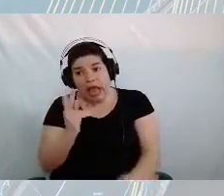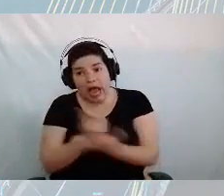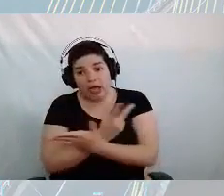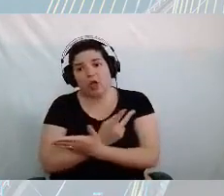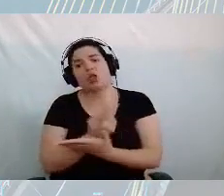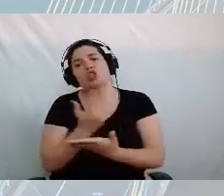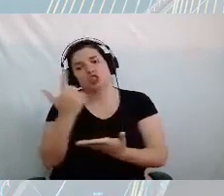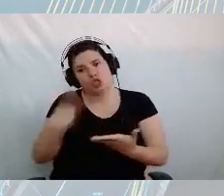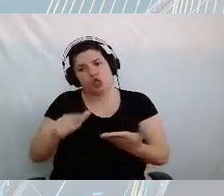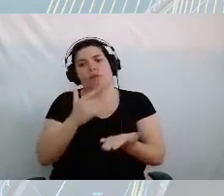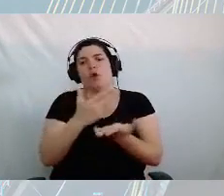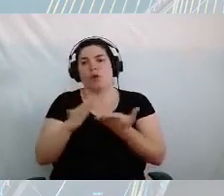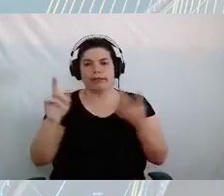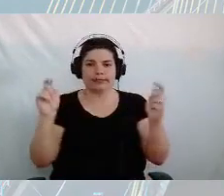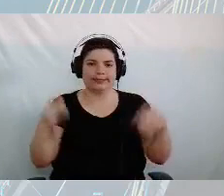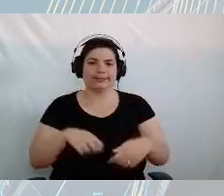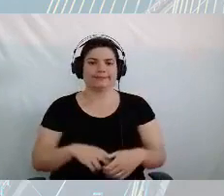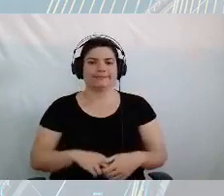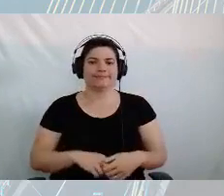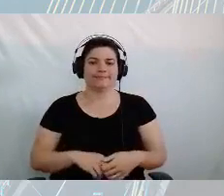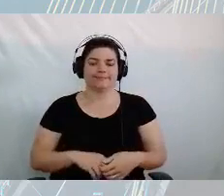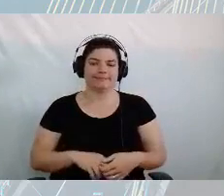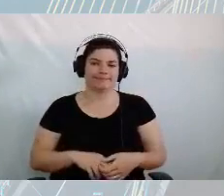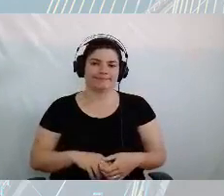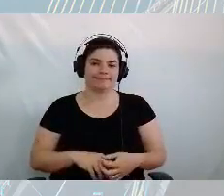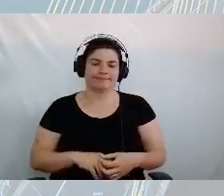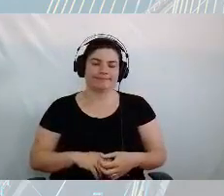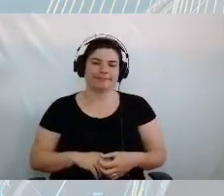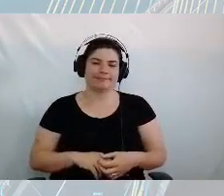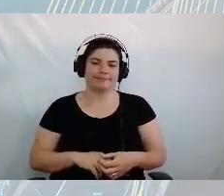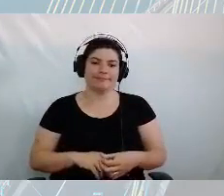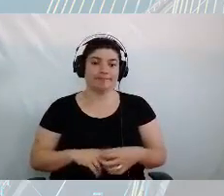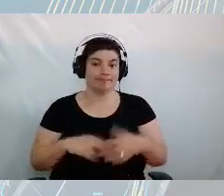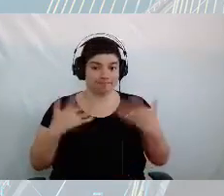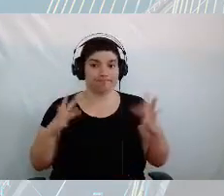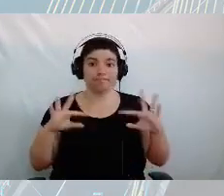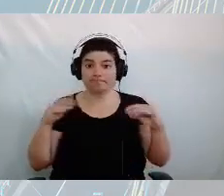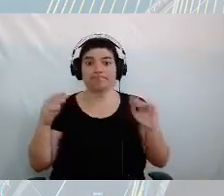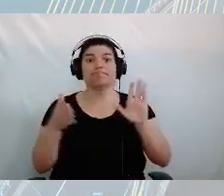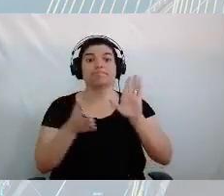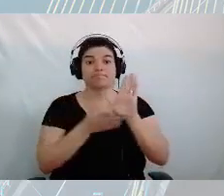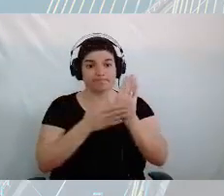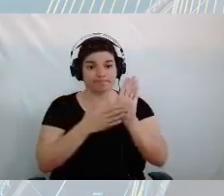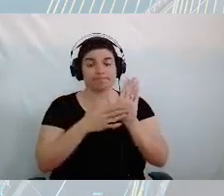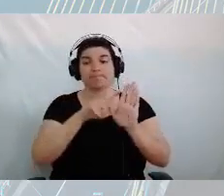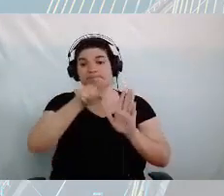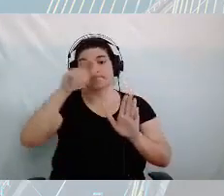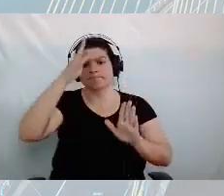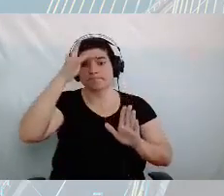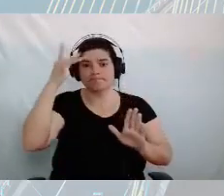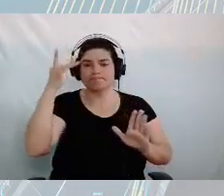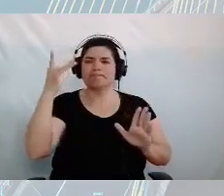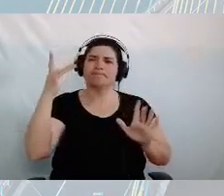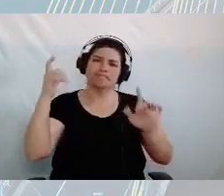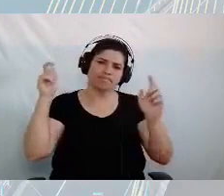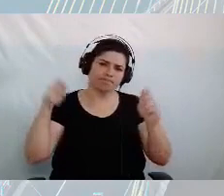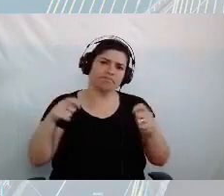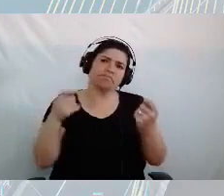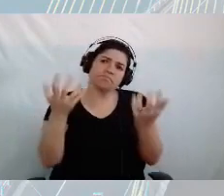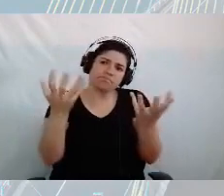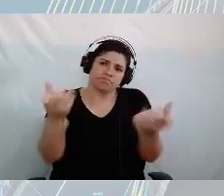novo. Bom, com isso tudo proposto, as pessoas estavam mais prontas de